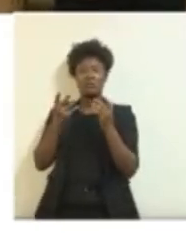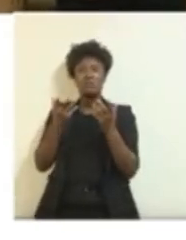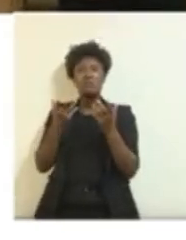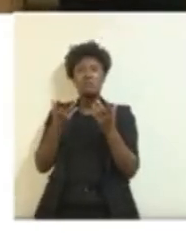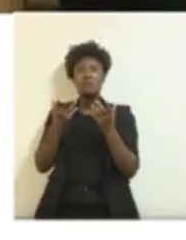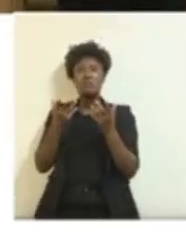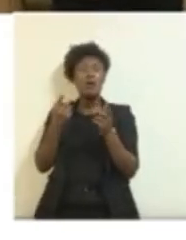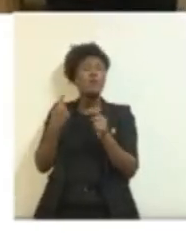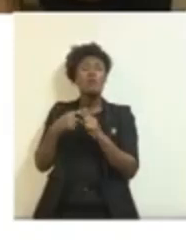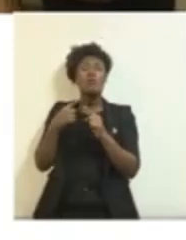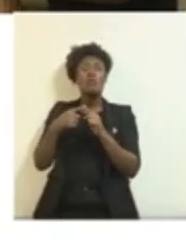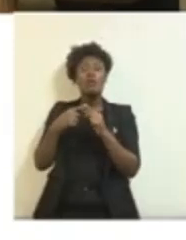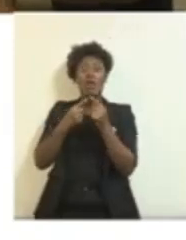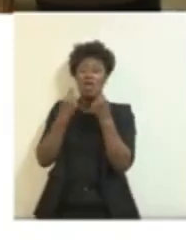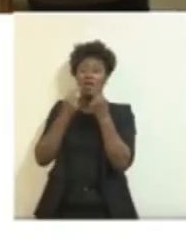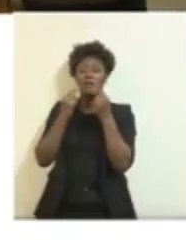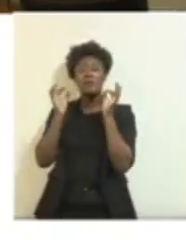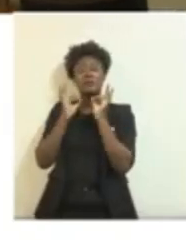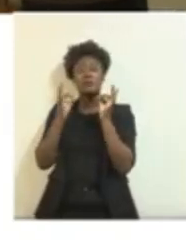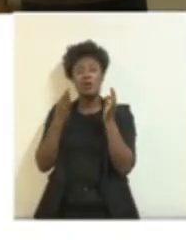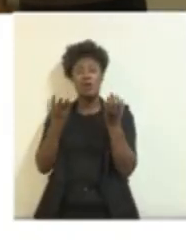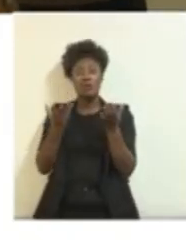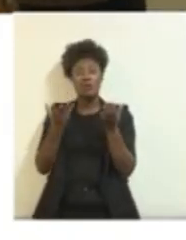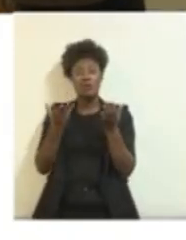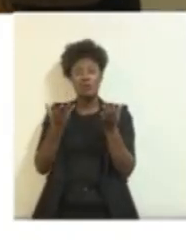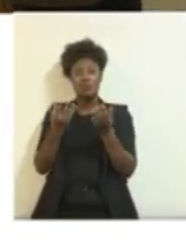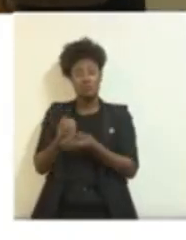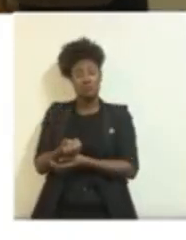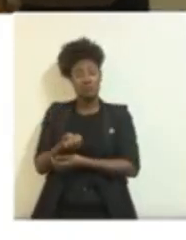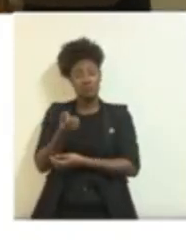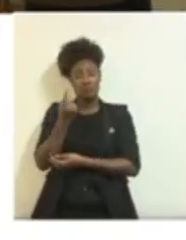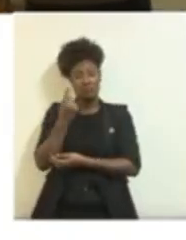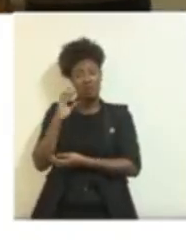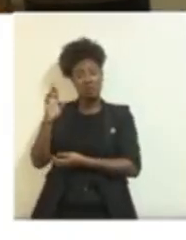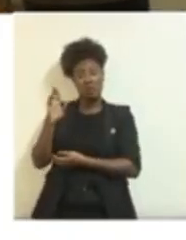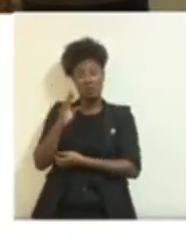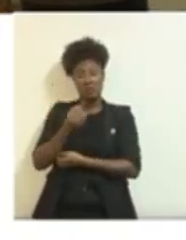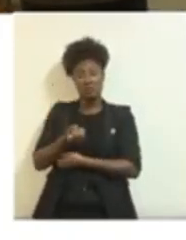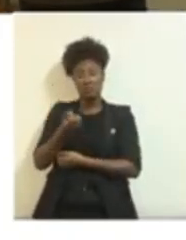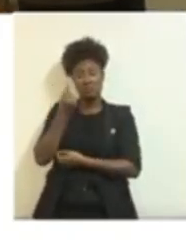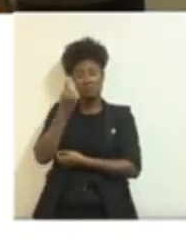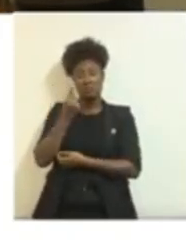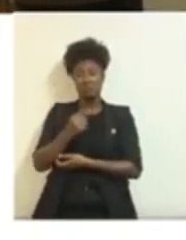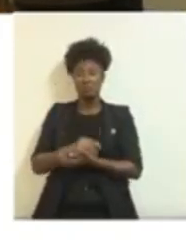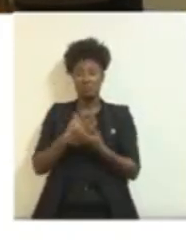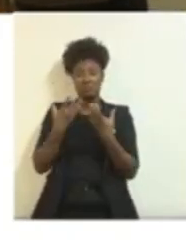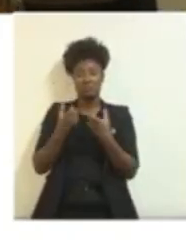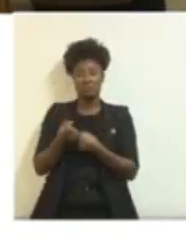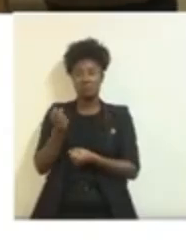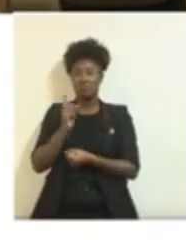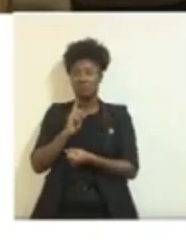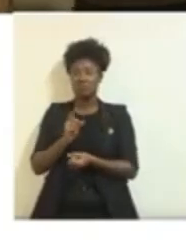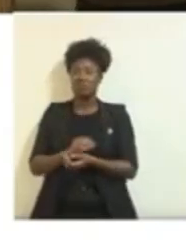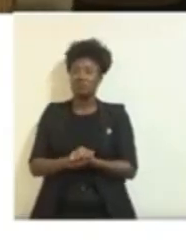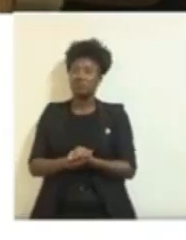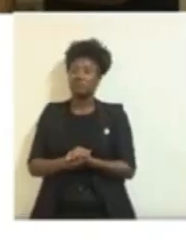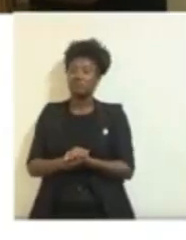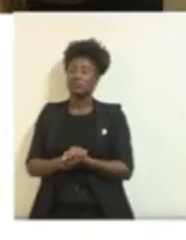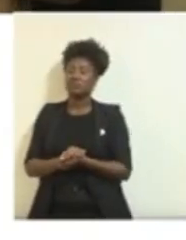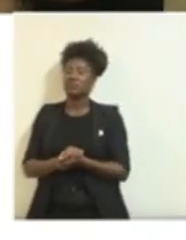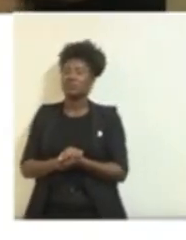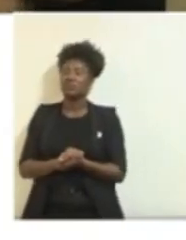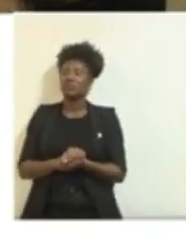que ninguém contestou isso, né? Eu não fiquei satisfeito com a resposta. Então, restringir financiamentos